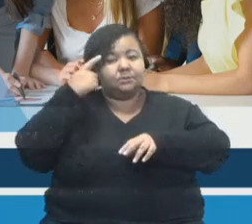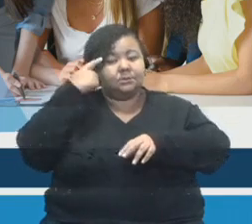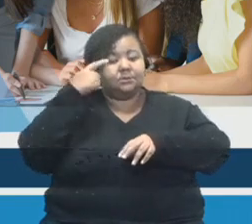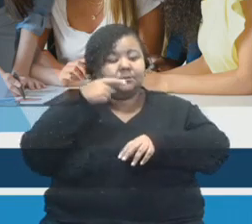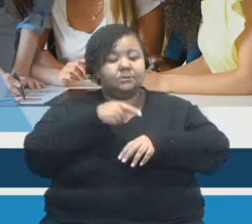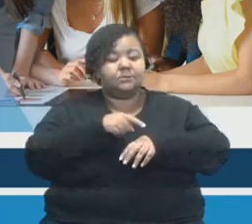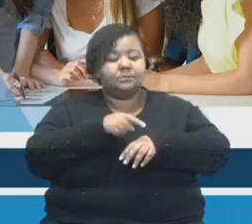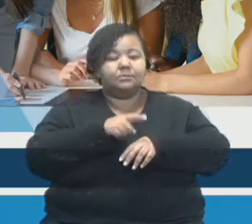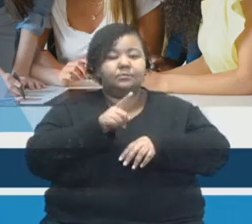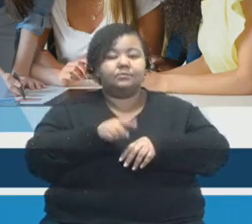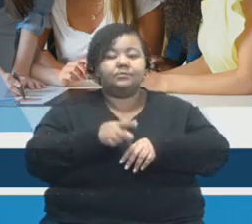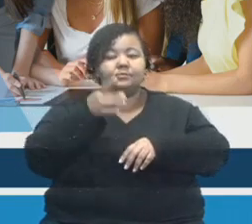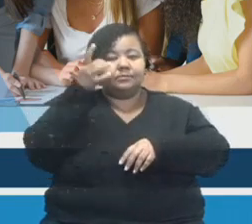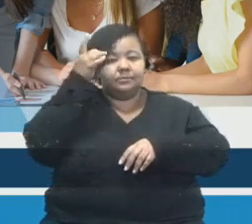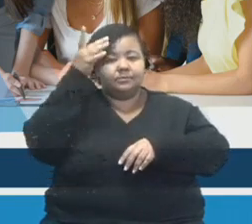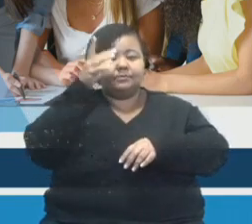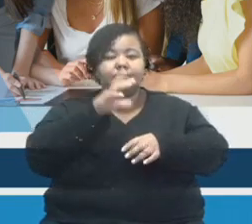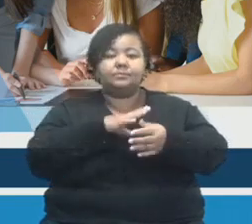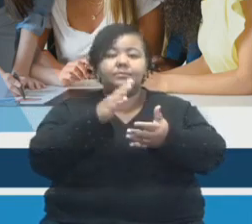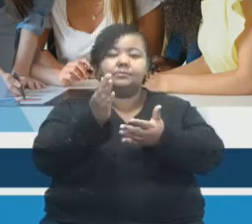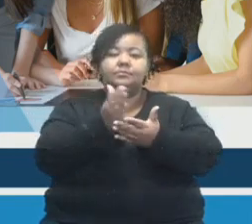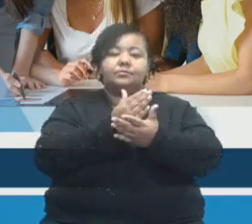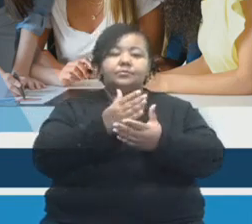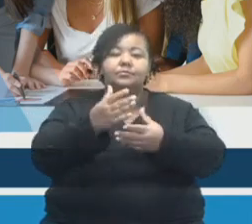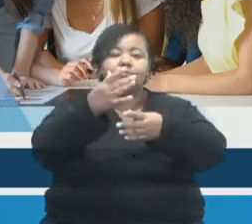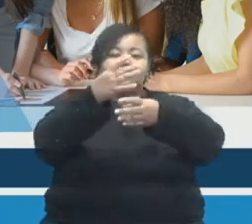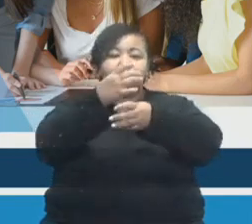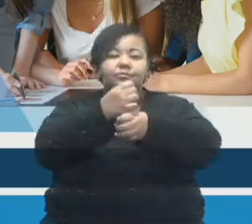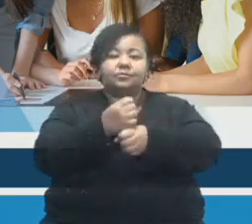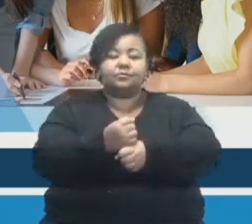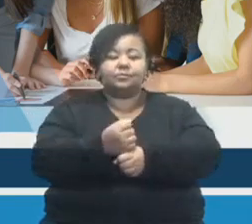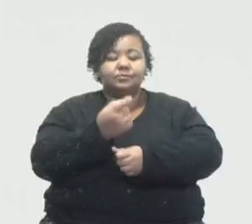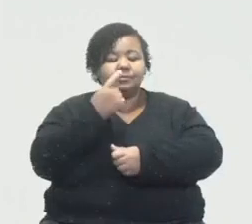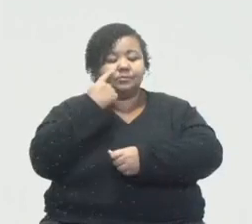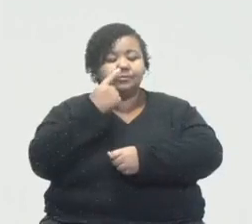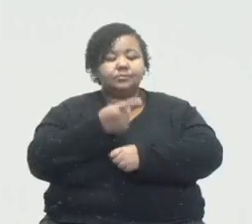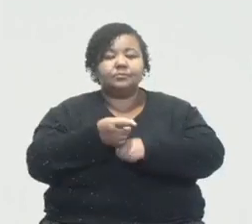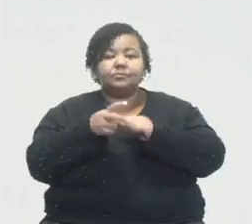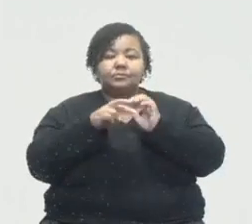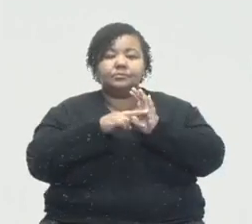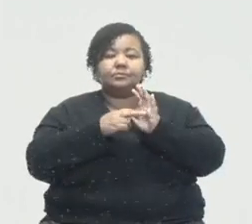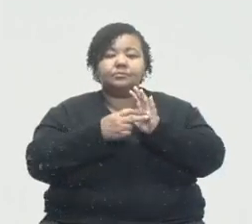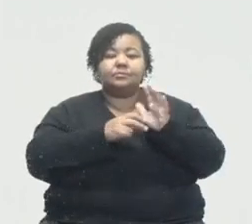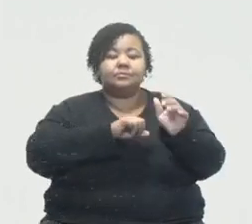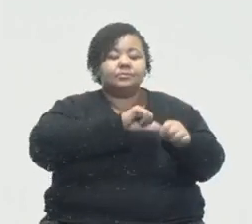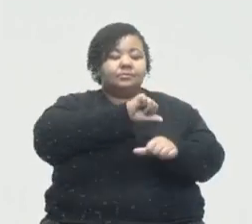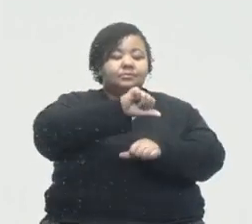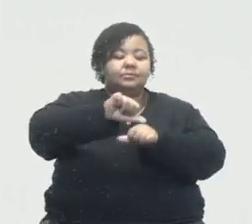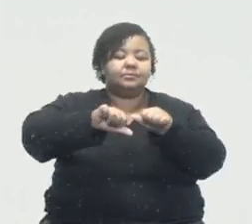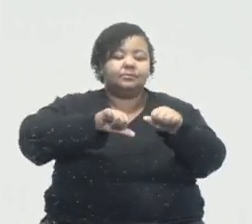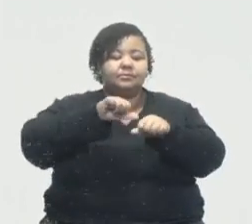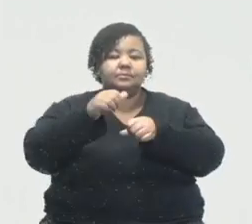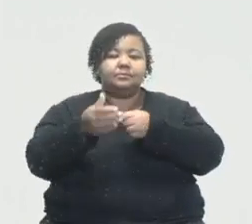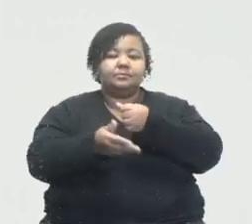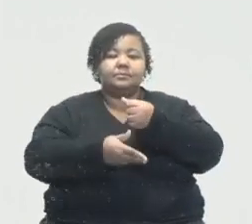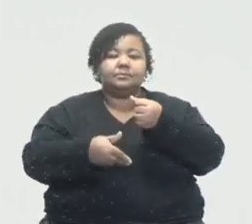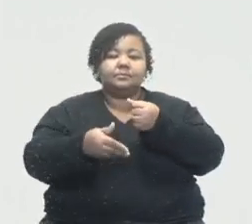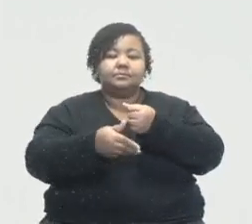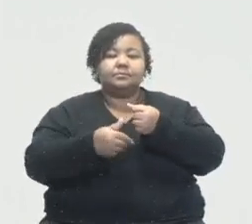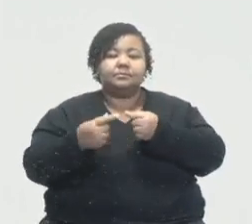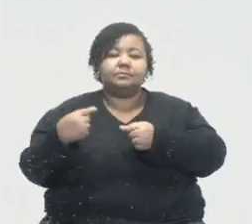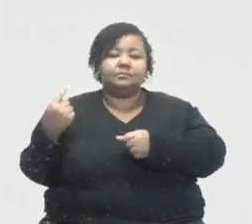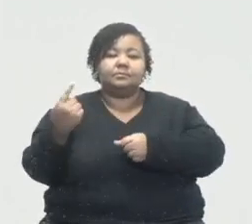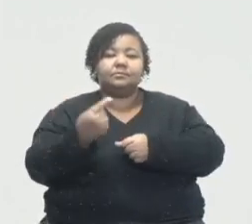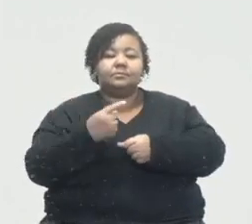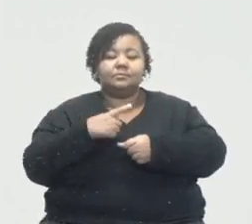a isso, para facilitar alguns cálculos, vejamos agora a definição da mudança de base. Então, nós temos